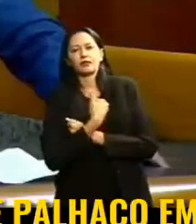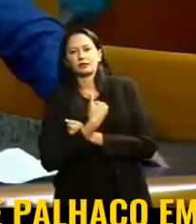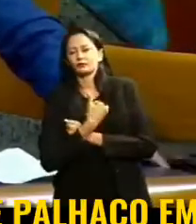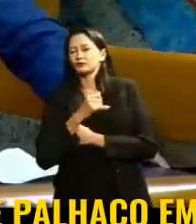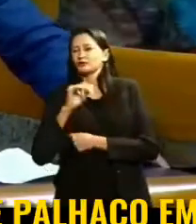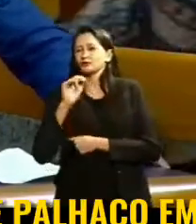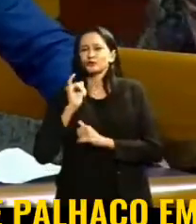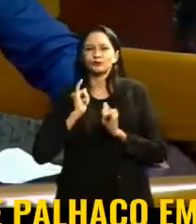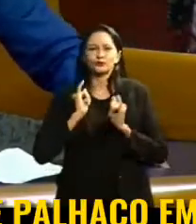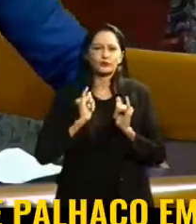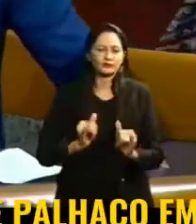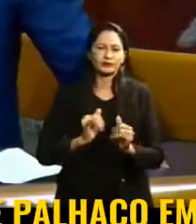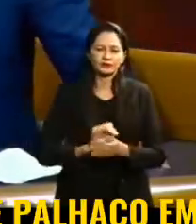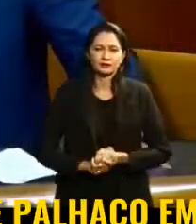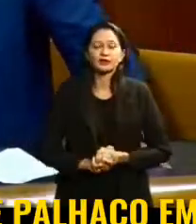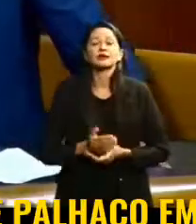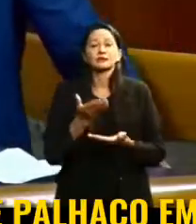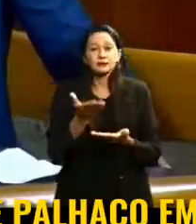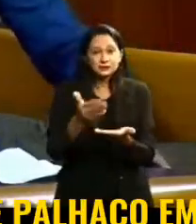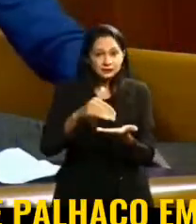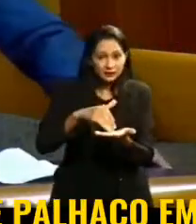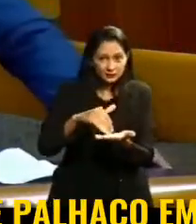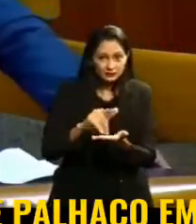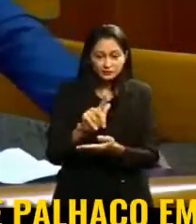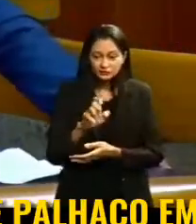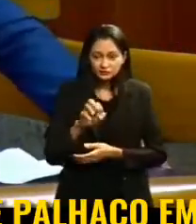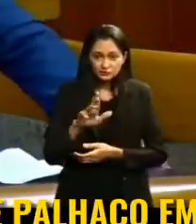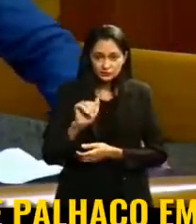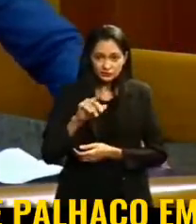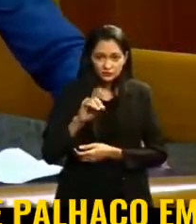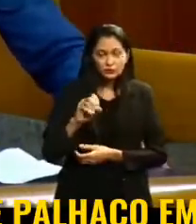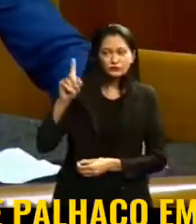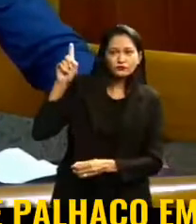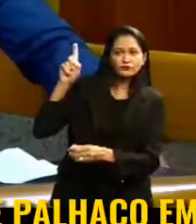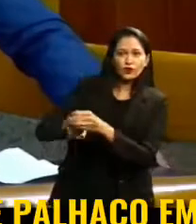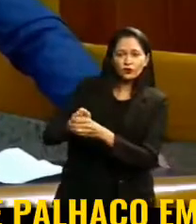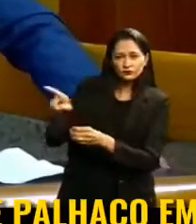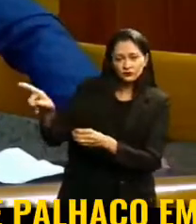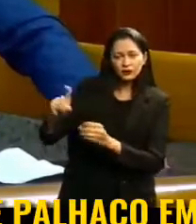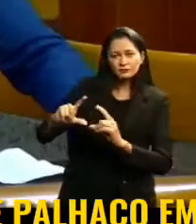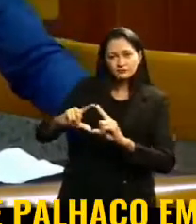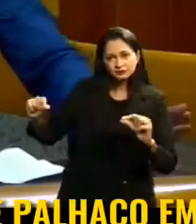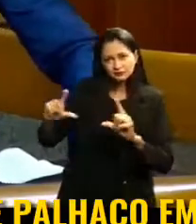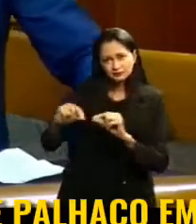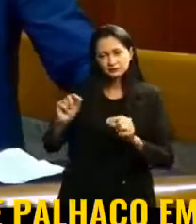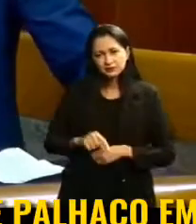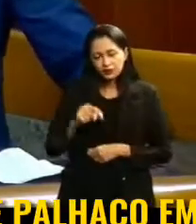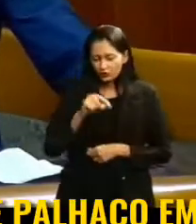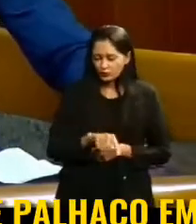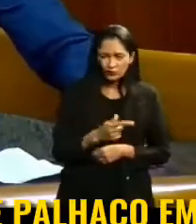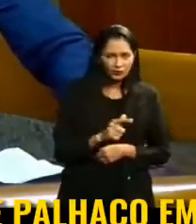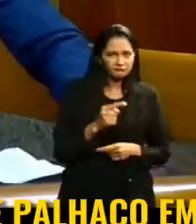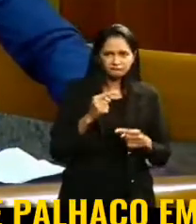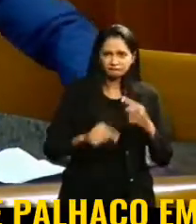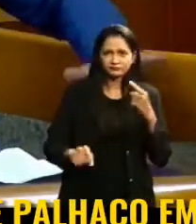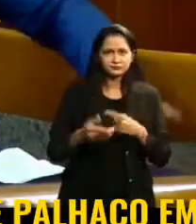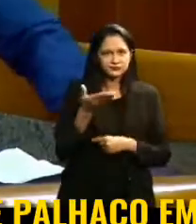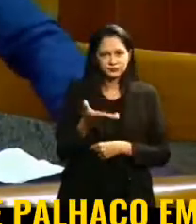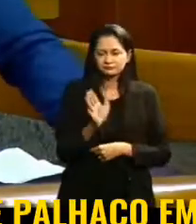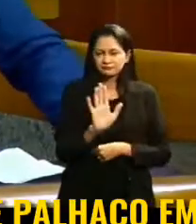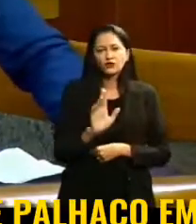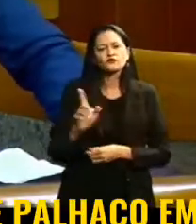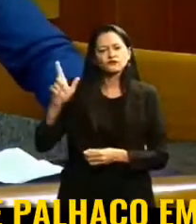Finanças. Volta para Brasília! Vai destruir Brasília, nós, Goiânia é pequena para você hoje,